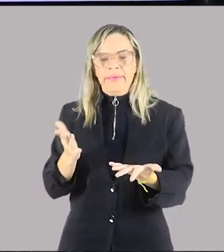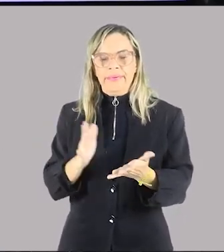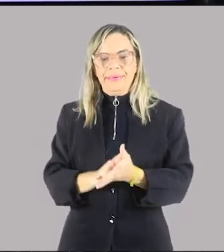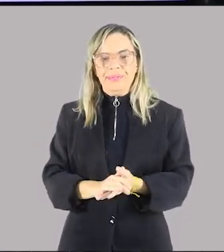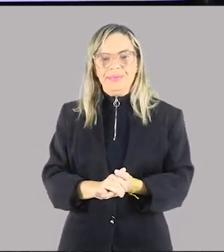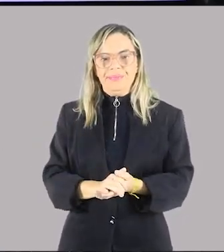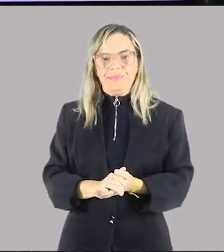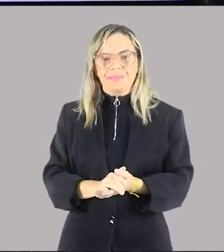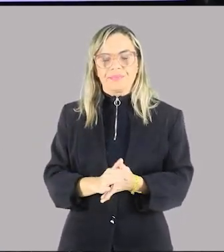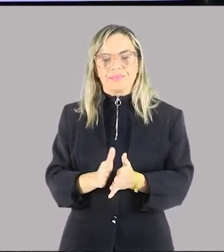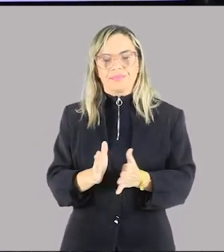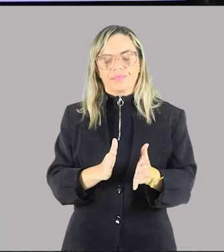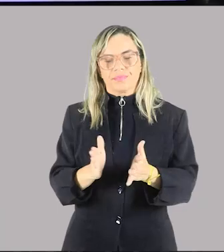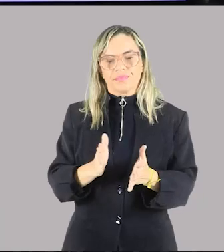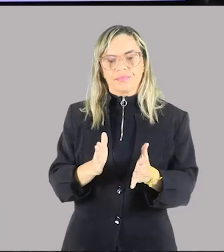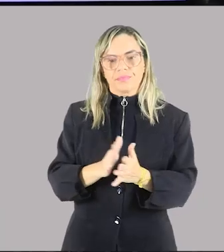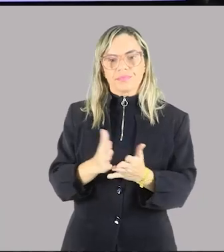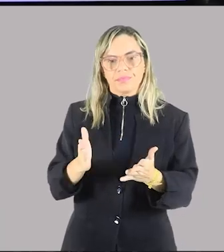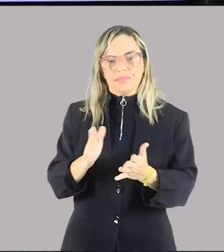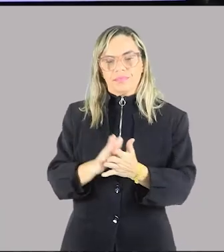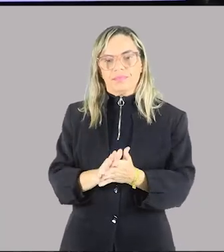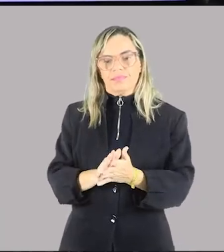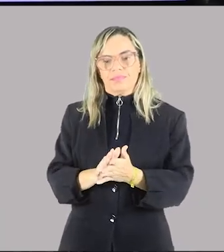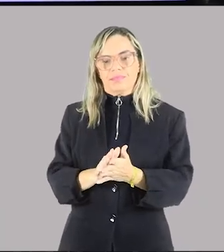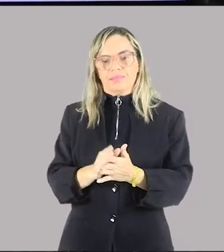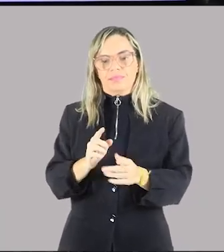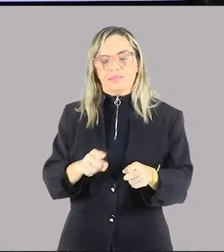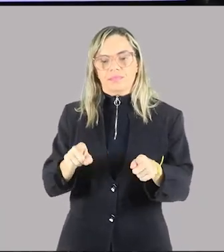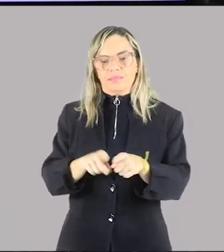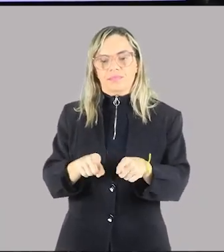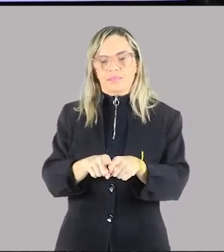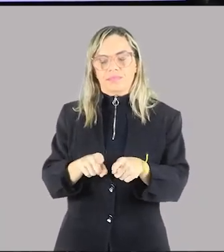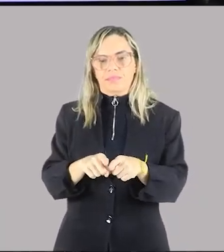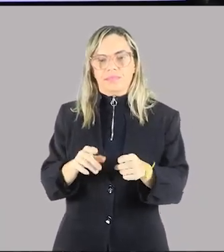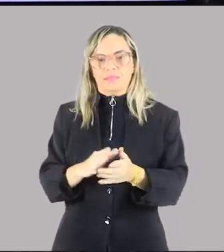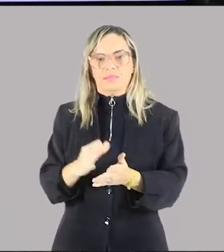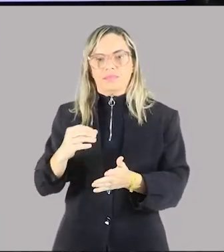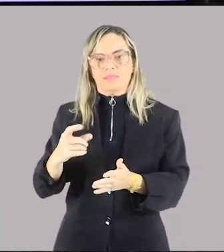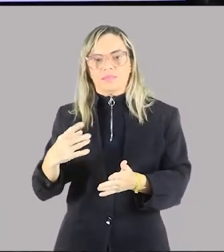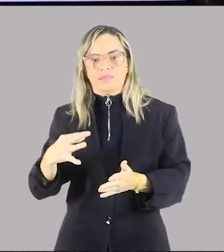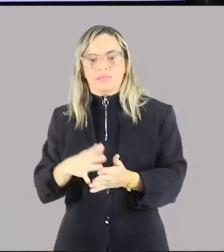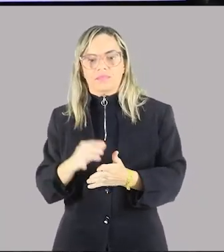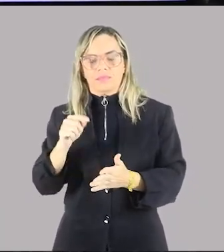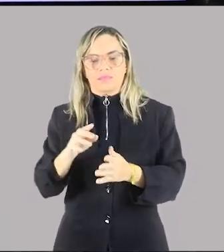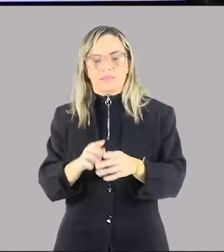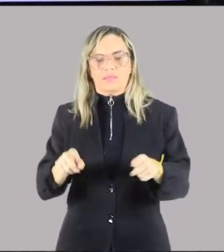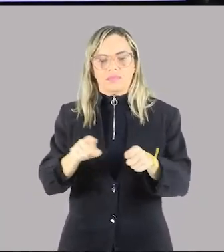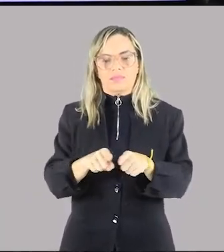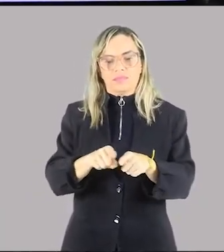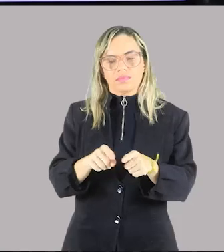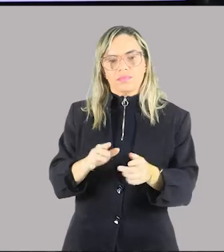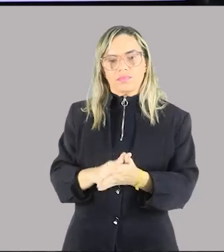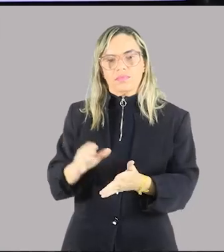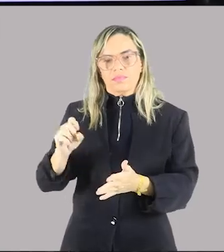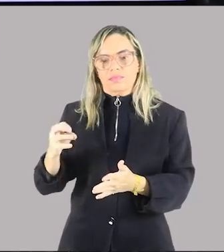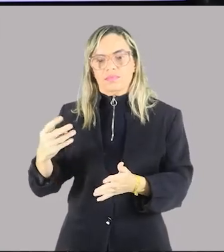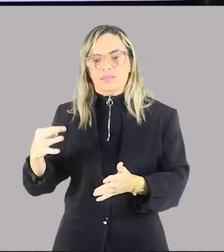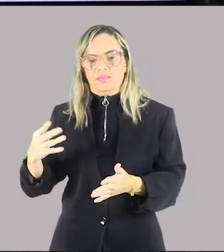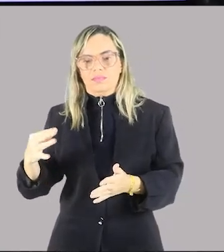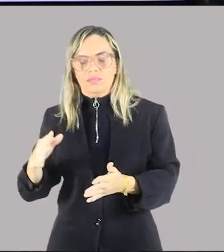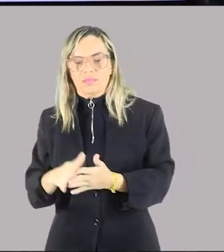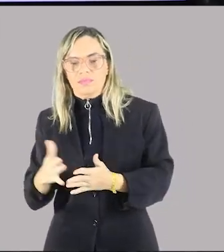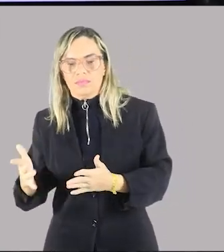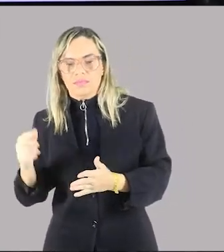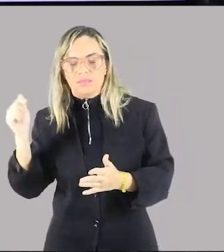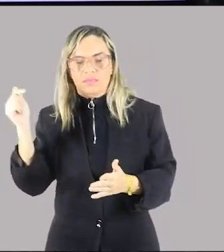tipos: temporários, servidores públicos estatais, seletistas e estatutários. Mas os servidores temporários, ou seja,